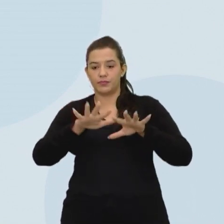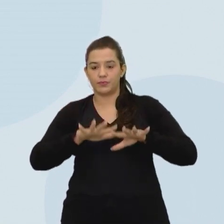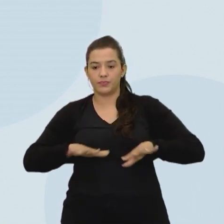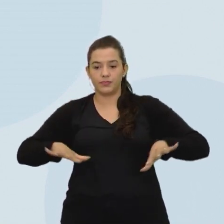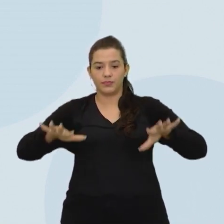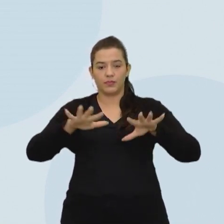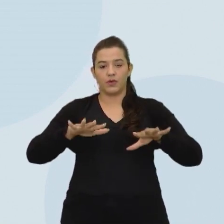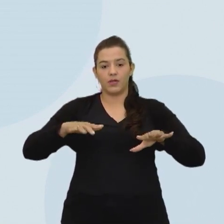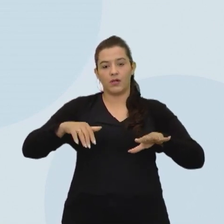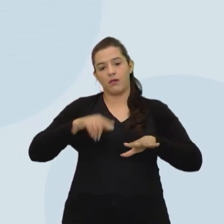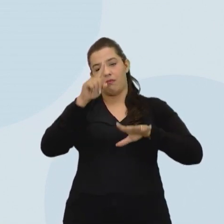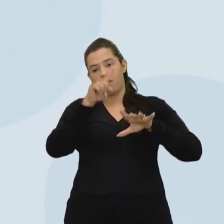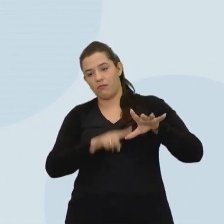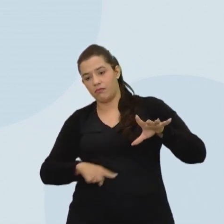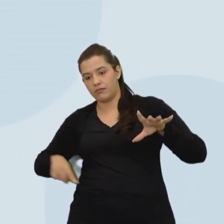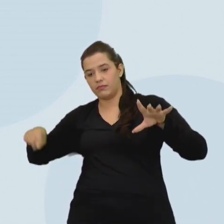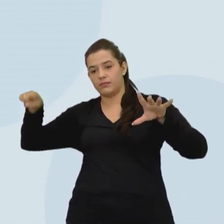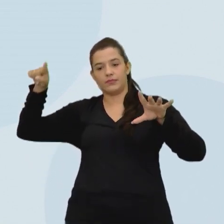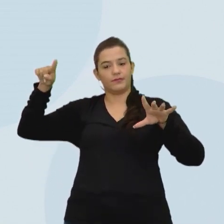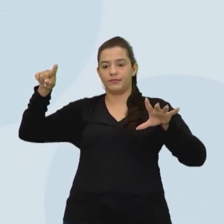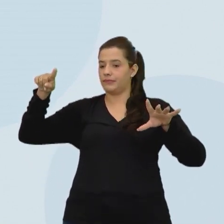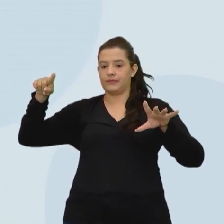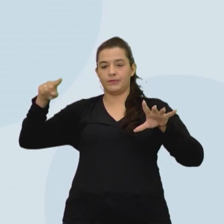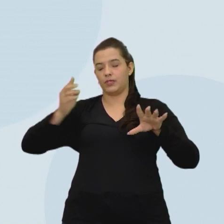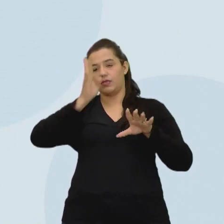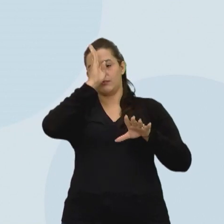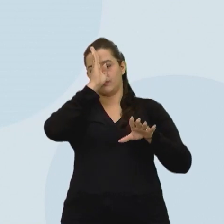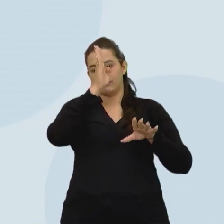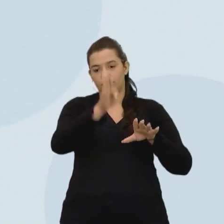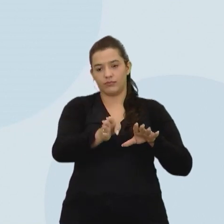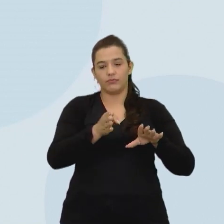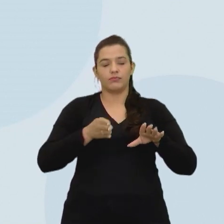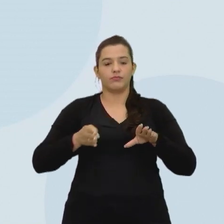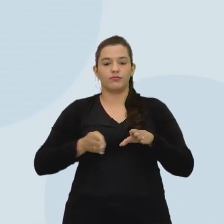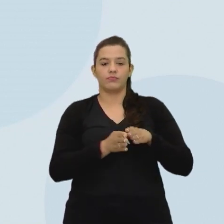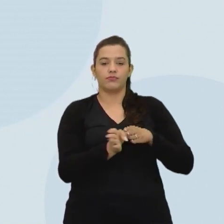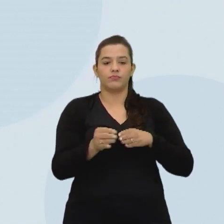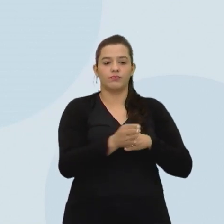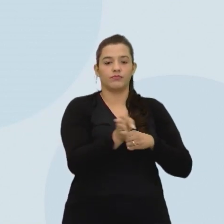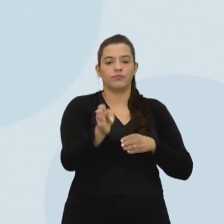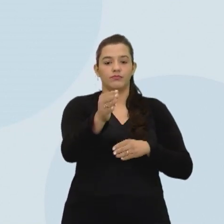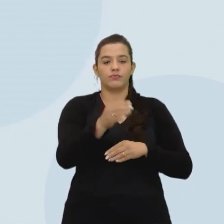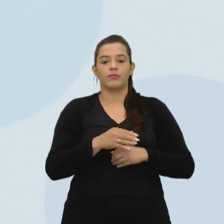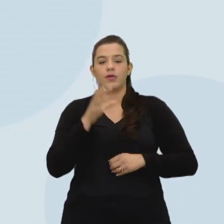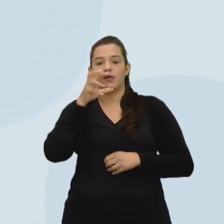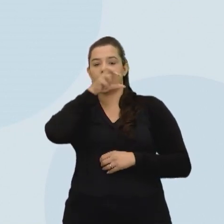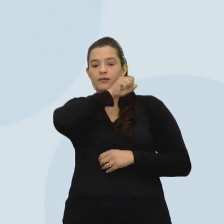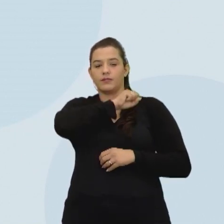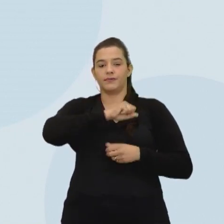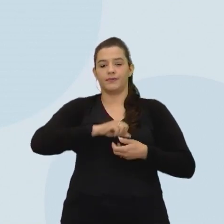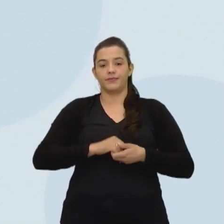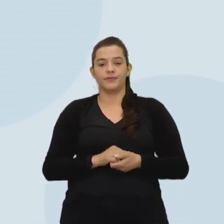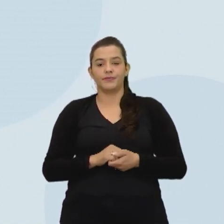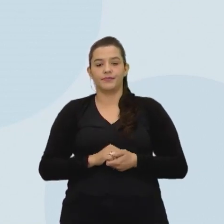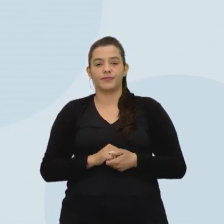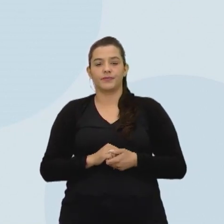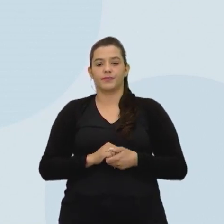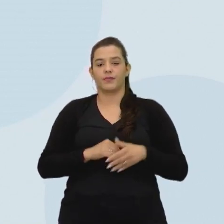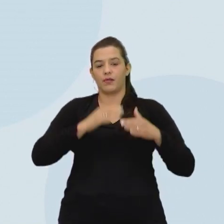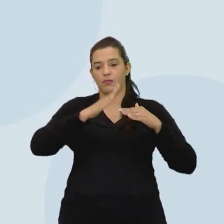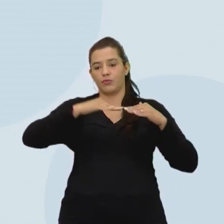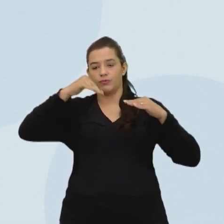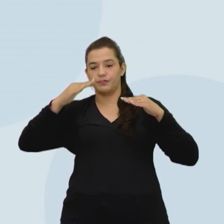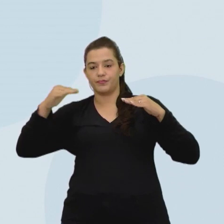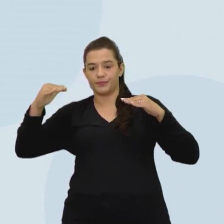toda essa volta aqui, passando aí pelo Estreito de Magalhães e pelo Canal de Beagle, né, para chegar no Oceano Atlântico. Então ele pode cortar